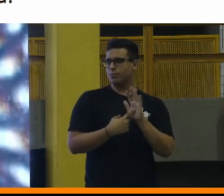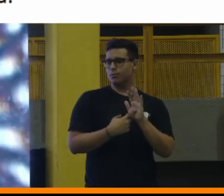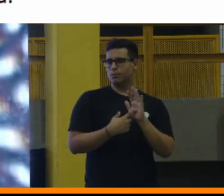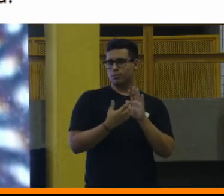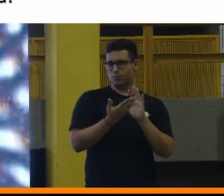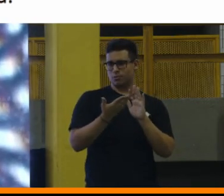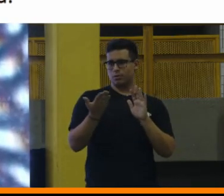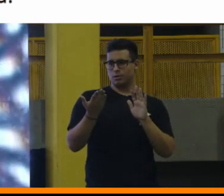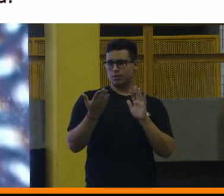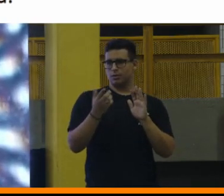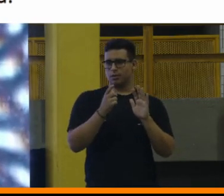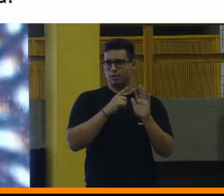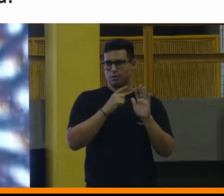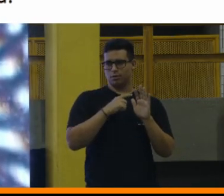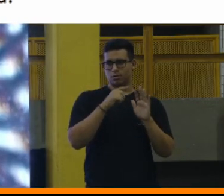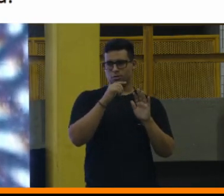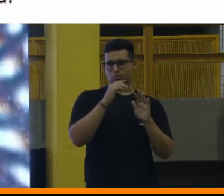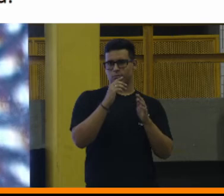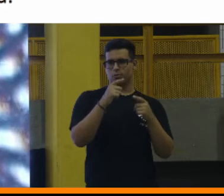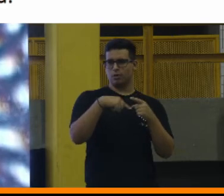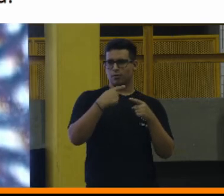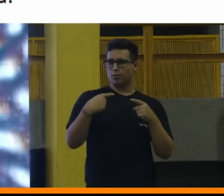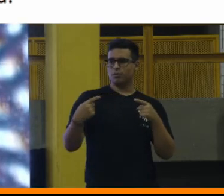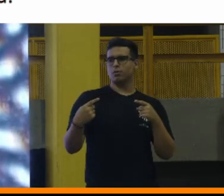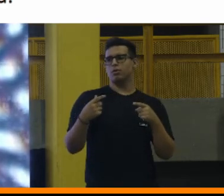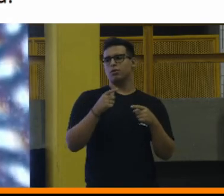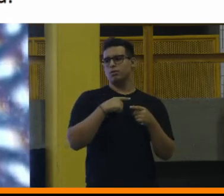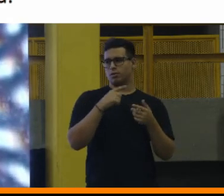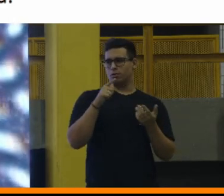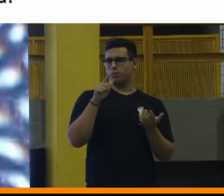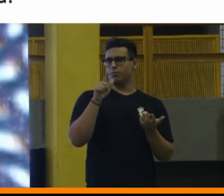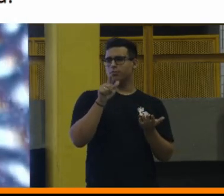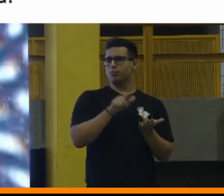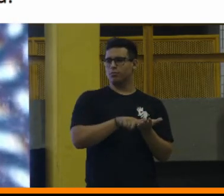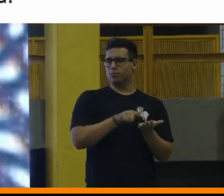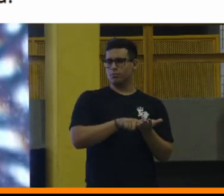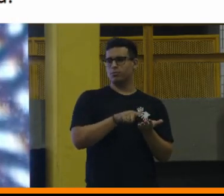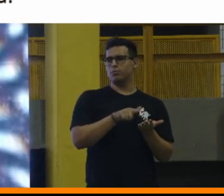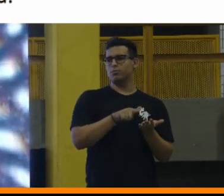na lousa. Na descrição do experimento, quando a